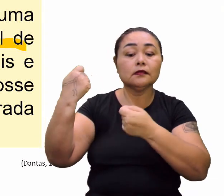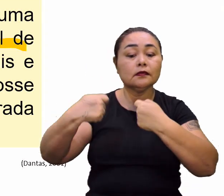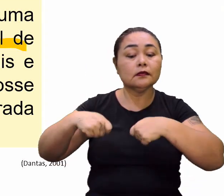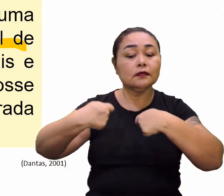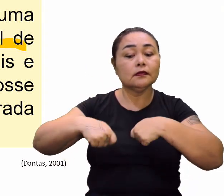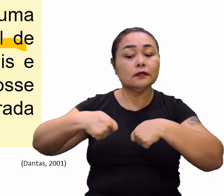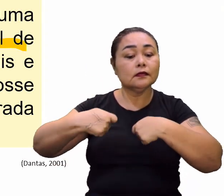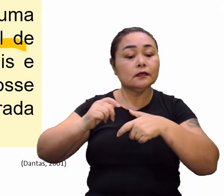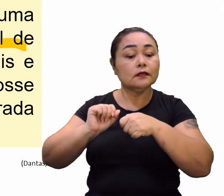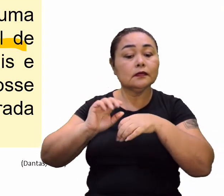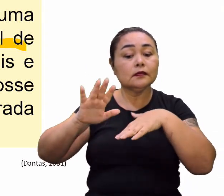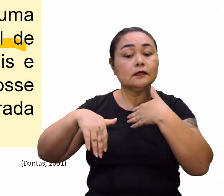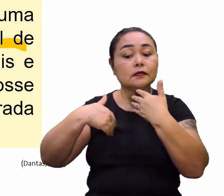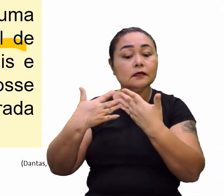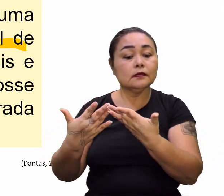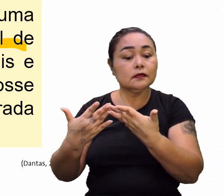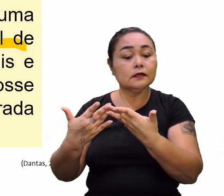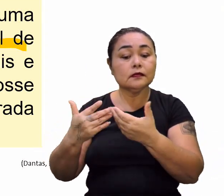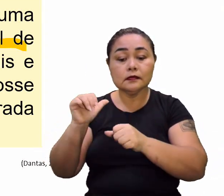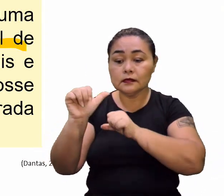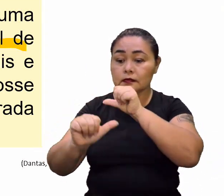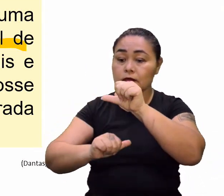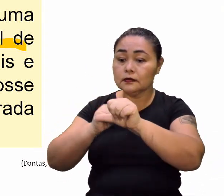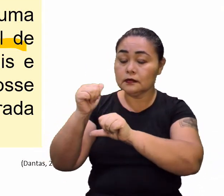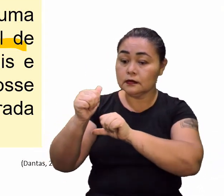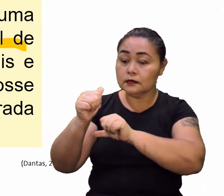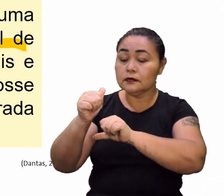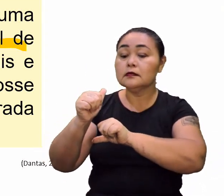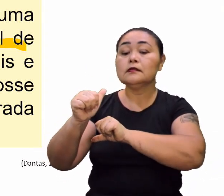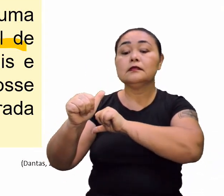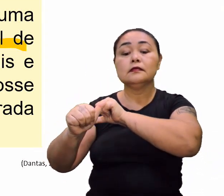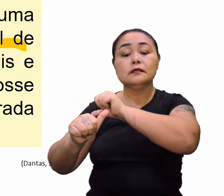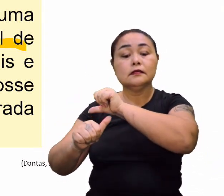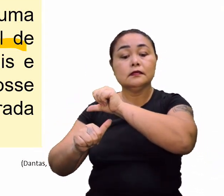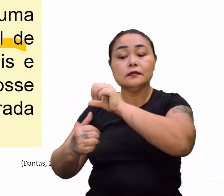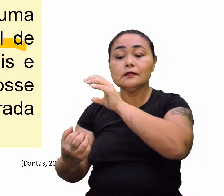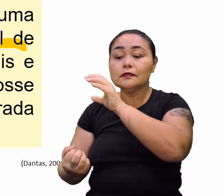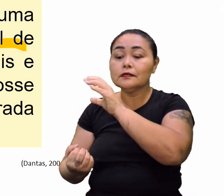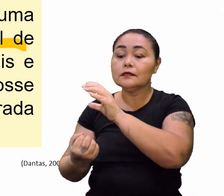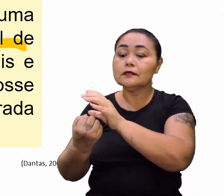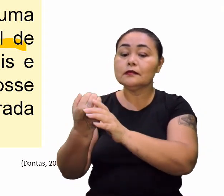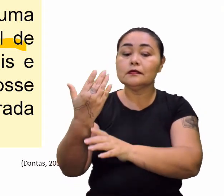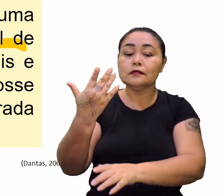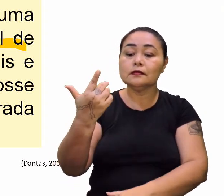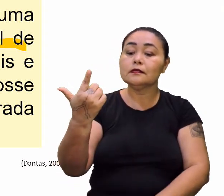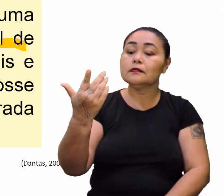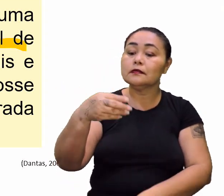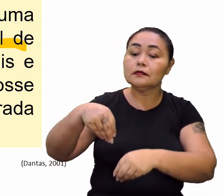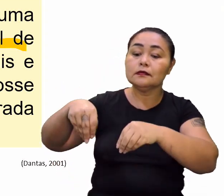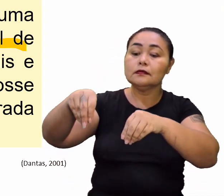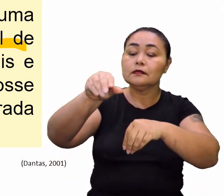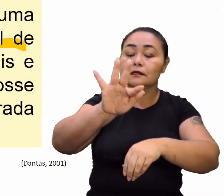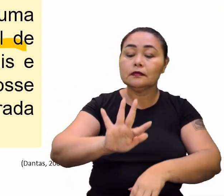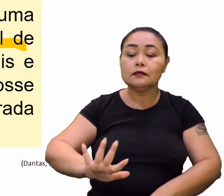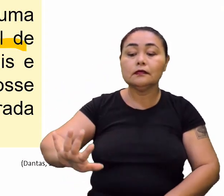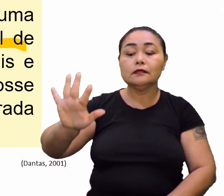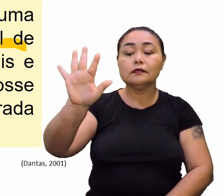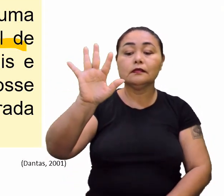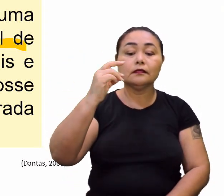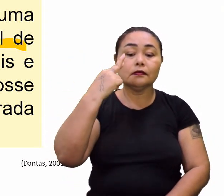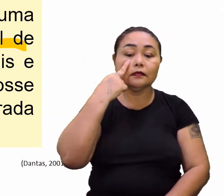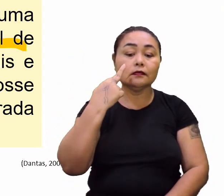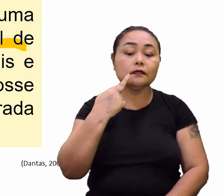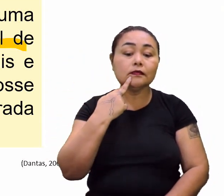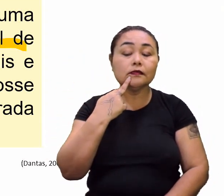políticas necessárias para que fosse transformado nosso querido território federal de Rondônia